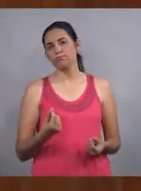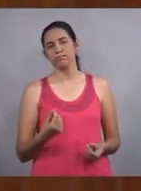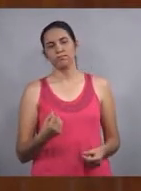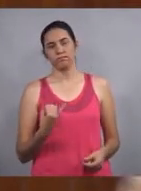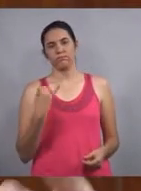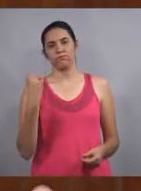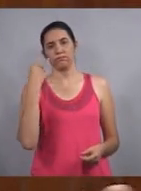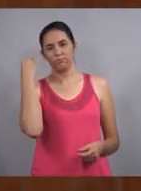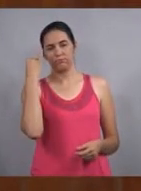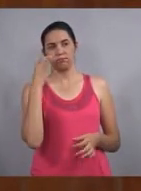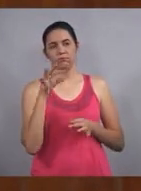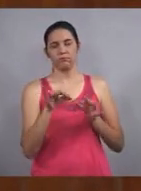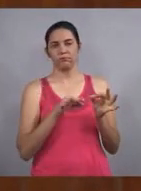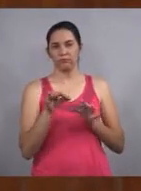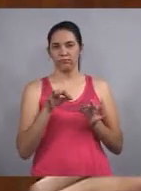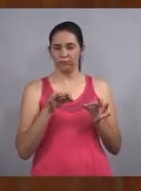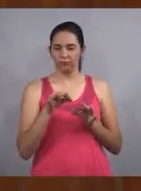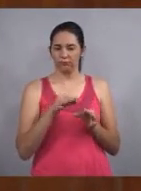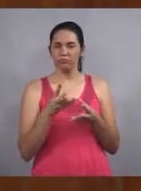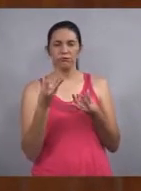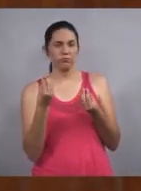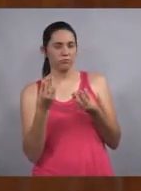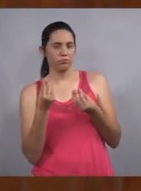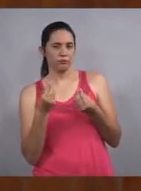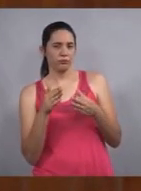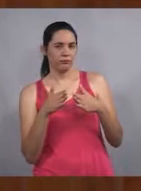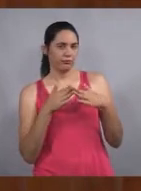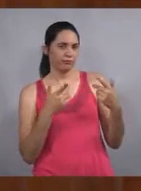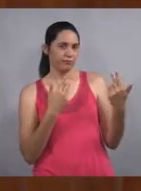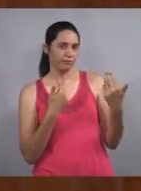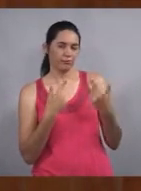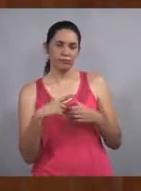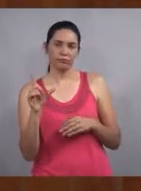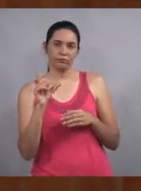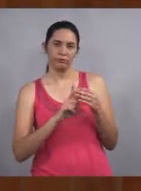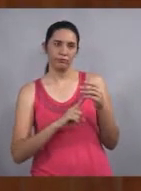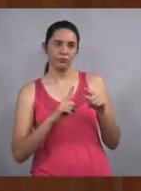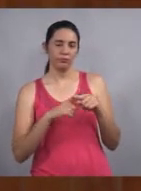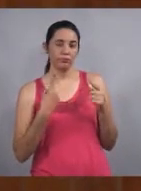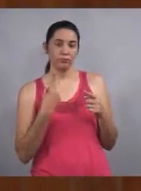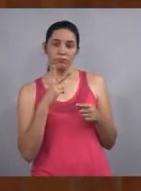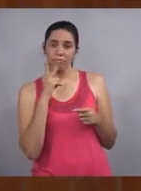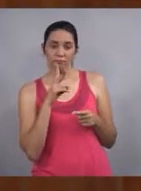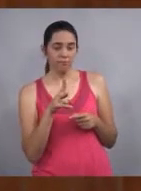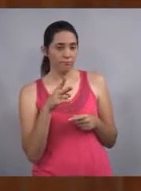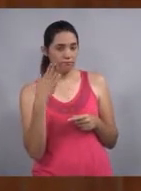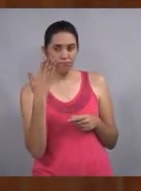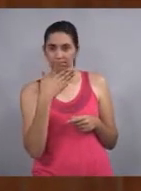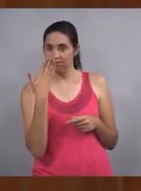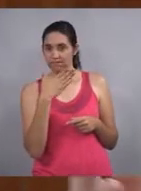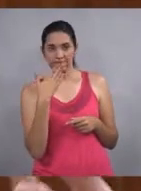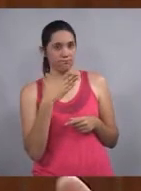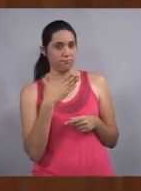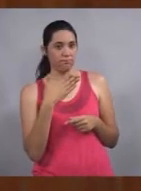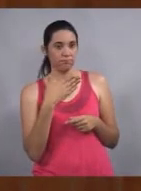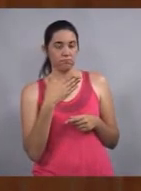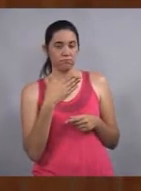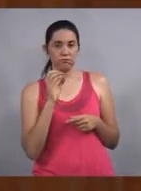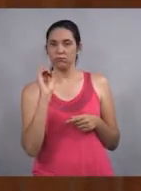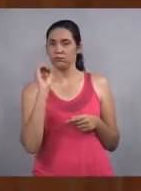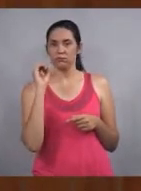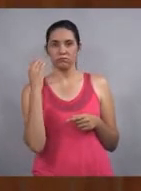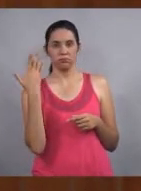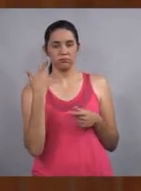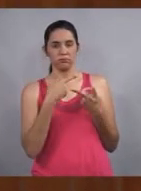em produção de requerimentos dessa natureza. Mas a gente não vê acontecer nem o mais simples, como Vossa Excelência